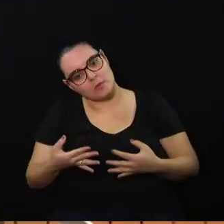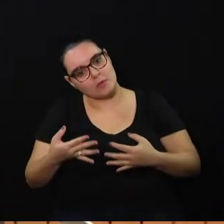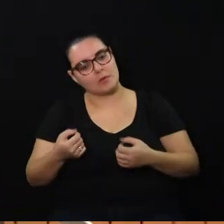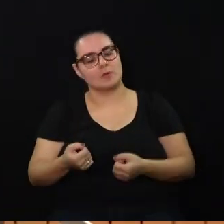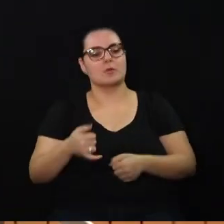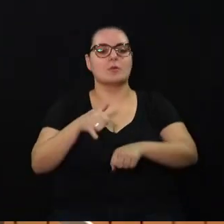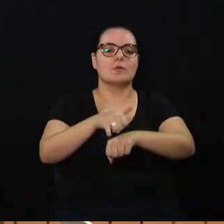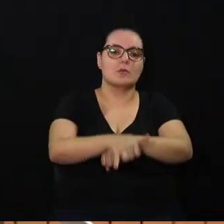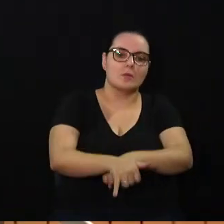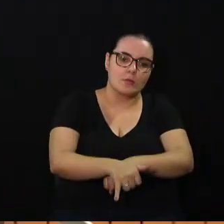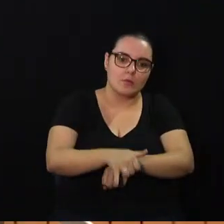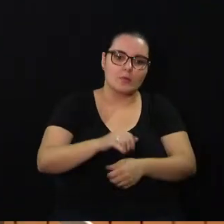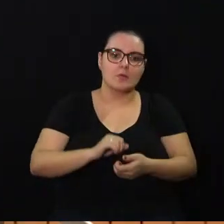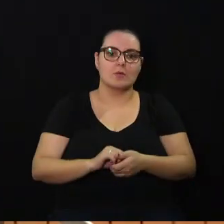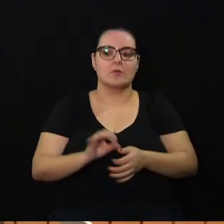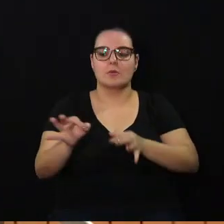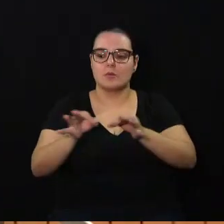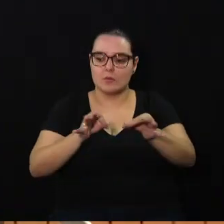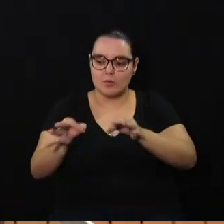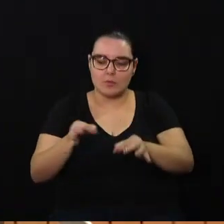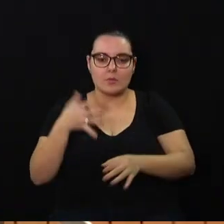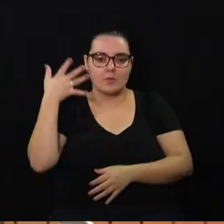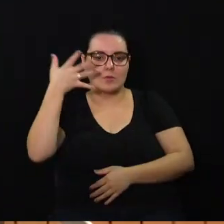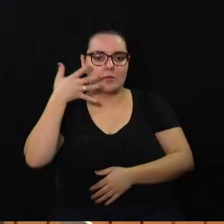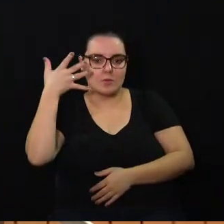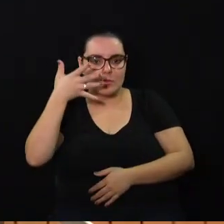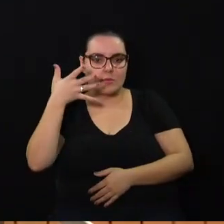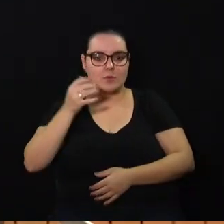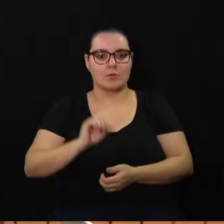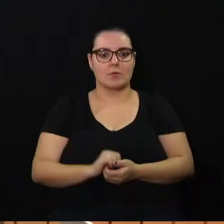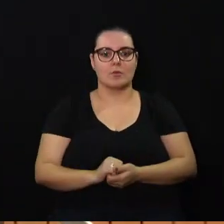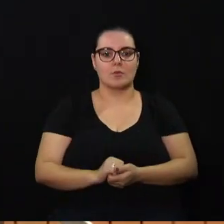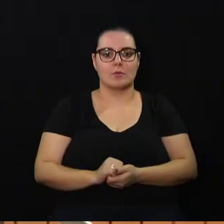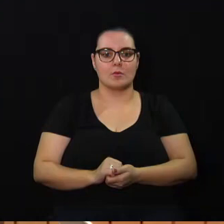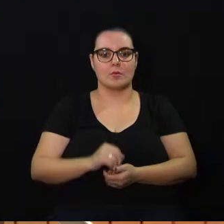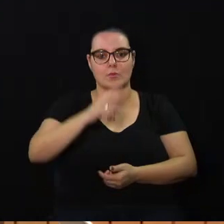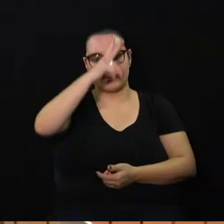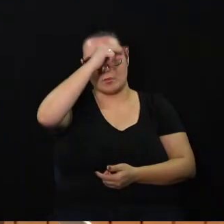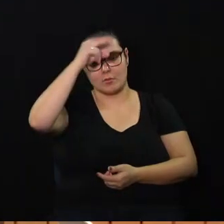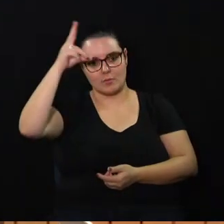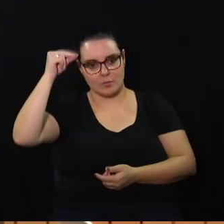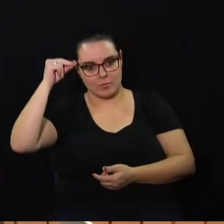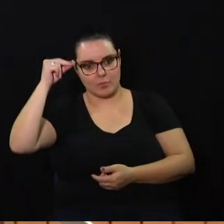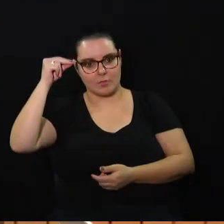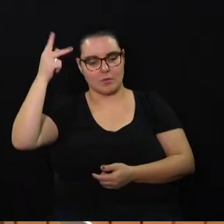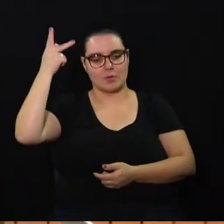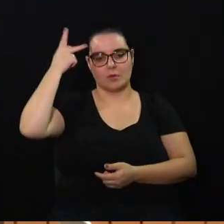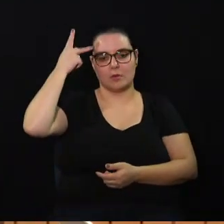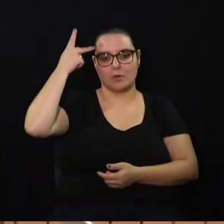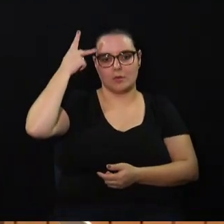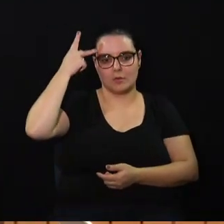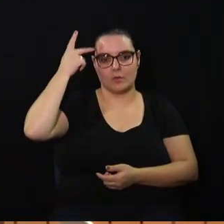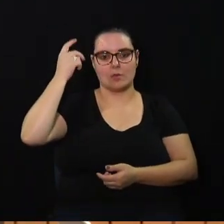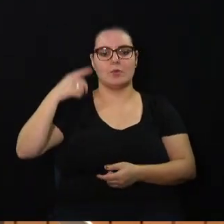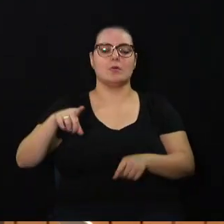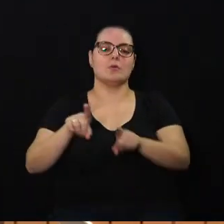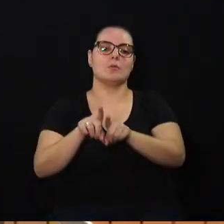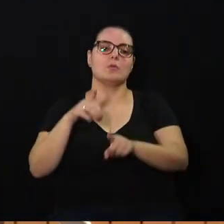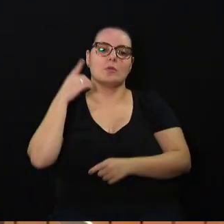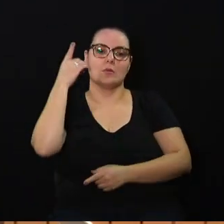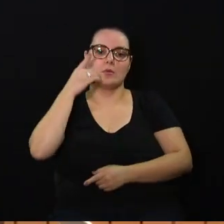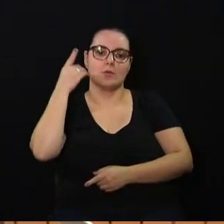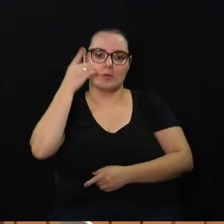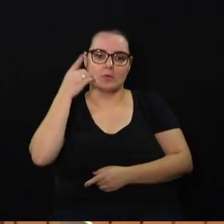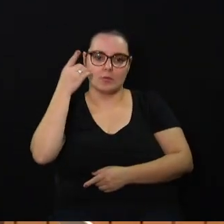cumprimentos aos organizadores e palestrantes o prefeito de são paulo senhor bruno covas e o deputado estadual estevam